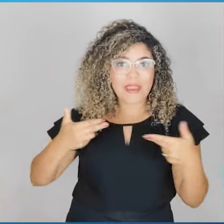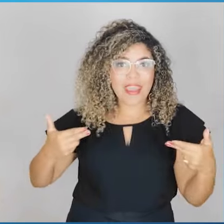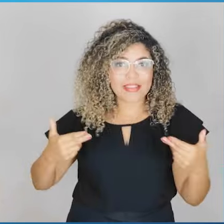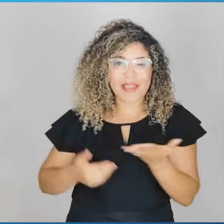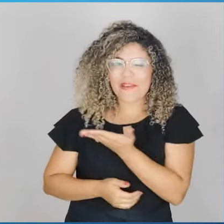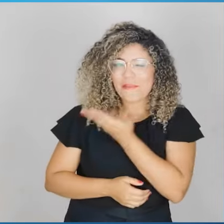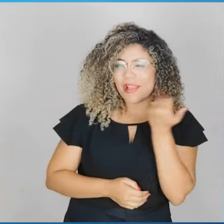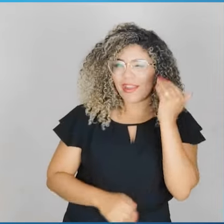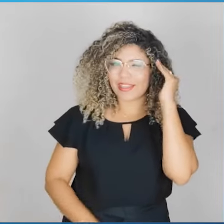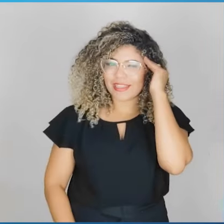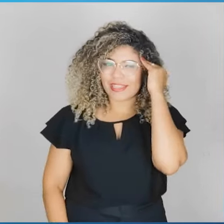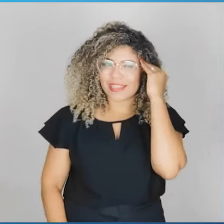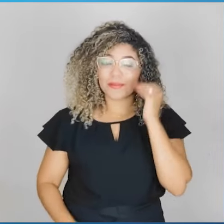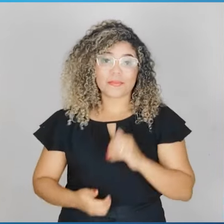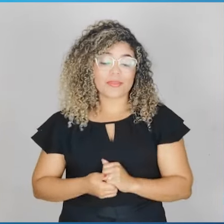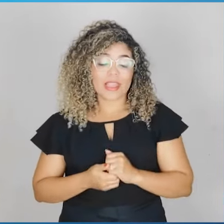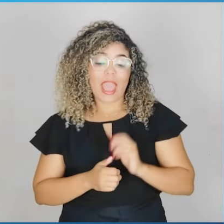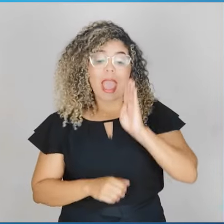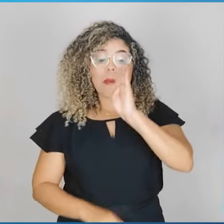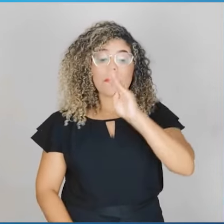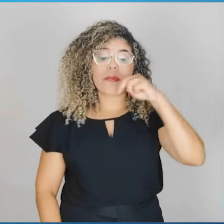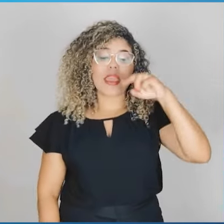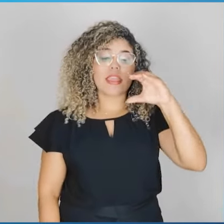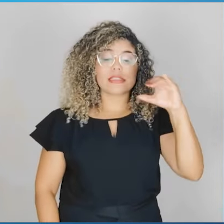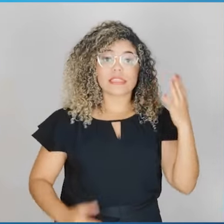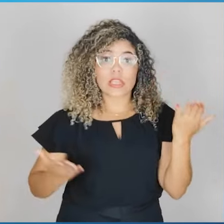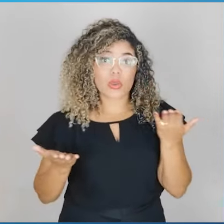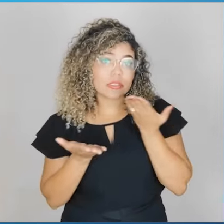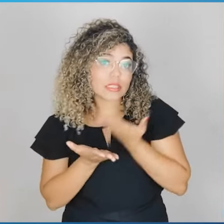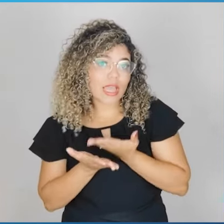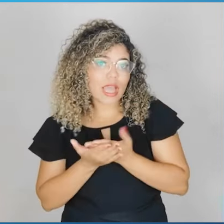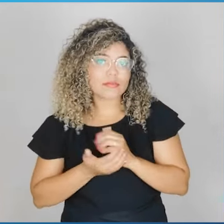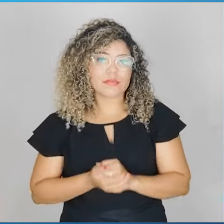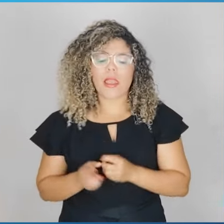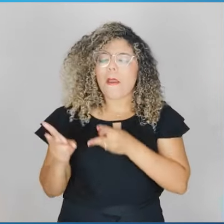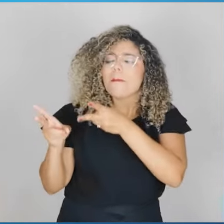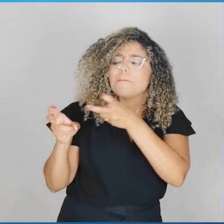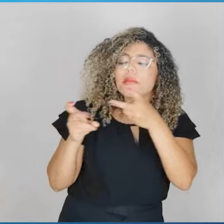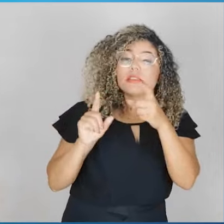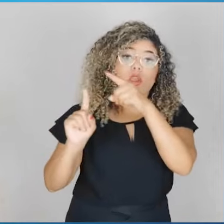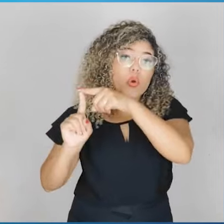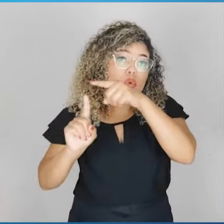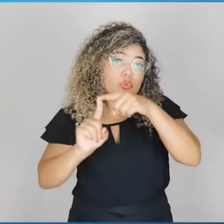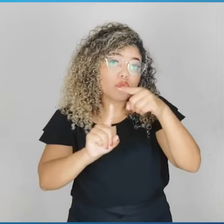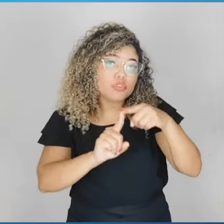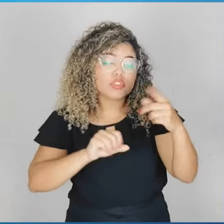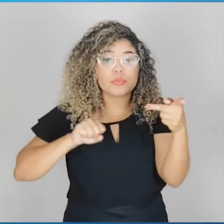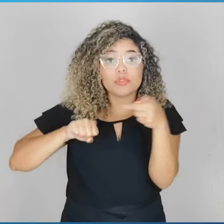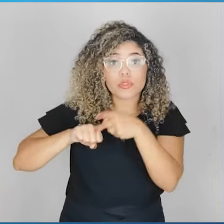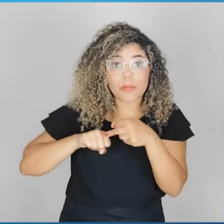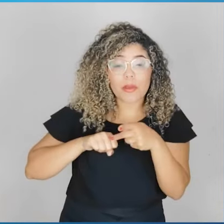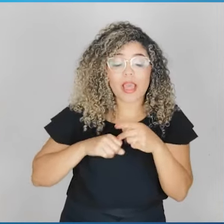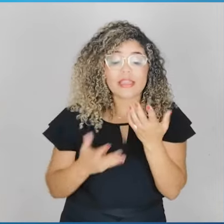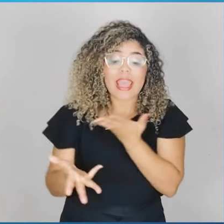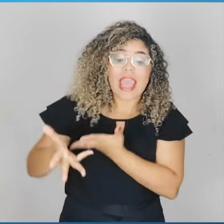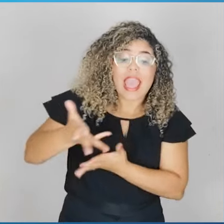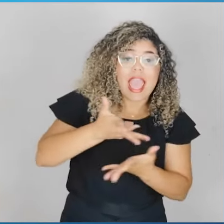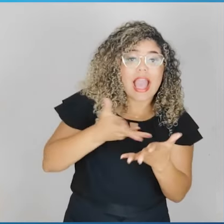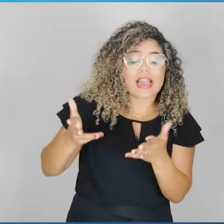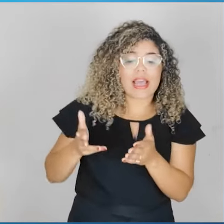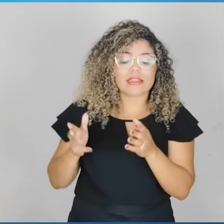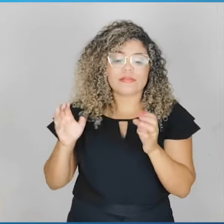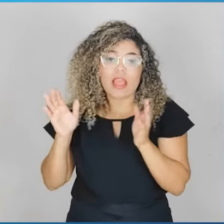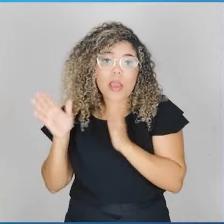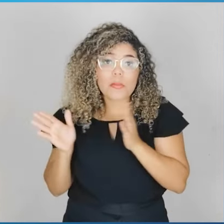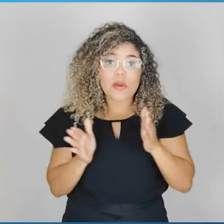melhor esse tema? Habilidades BNCC dessa aula. Identificar os diferentes tipos de rocha e relacionar o processo de